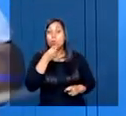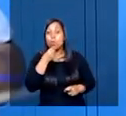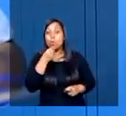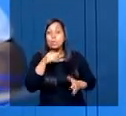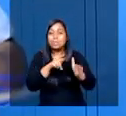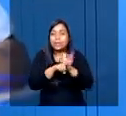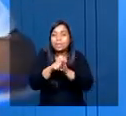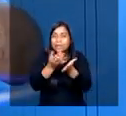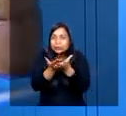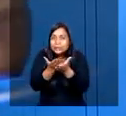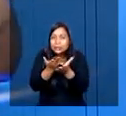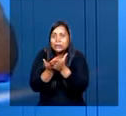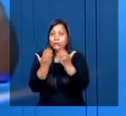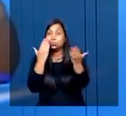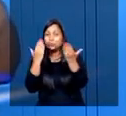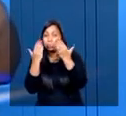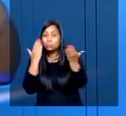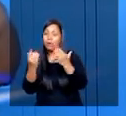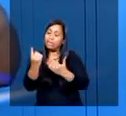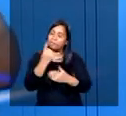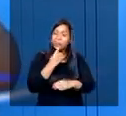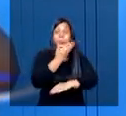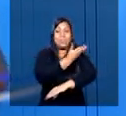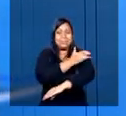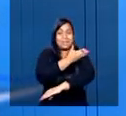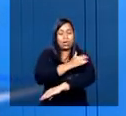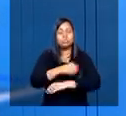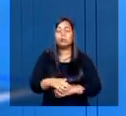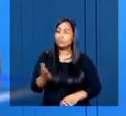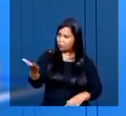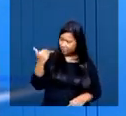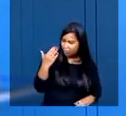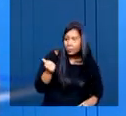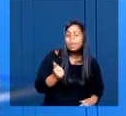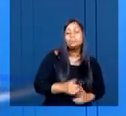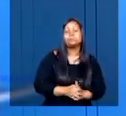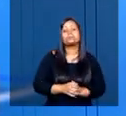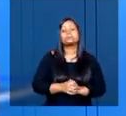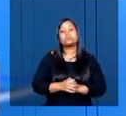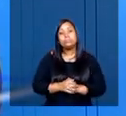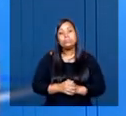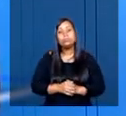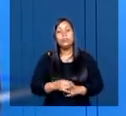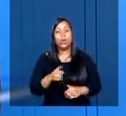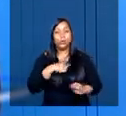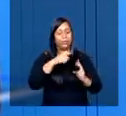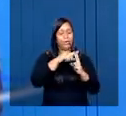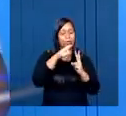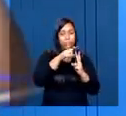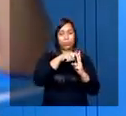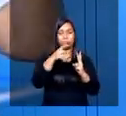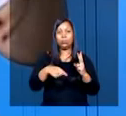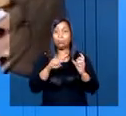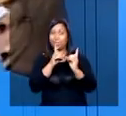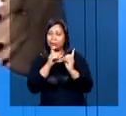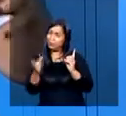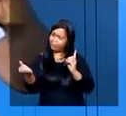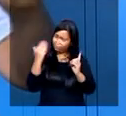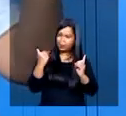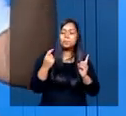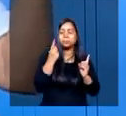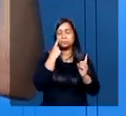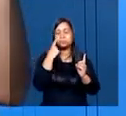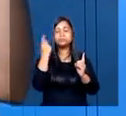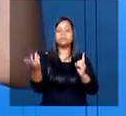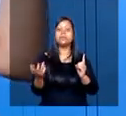psicologia, para fazer um estágio com a gente. Falei, meu amigo, você chega, nós temos 2 casos para atender, vamos lá para o IANSP.